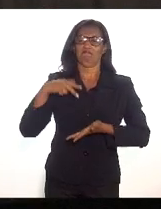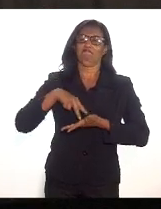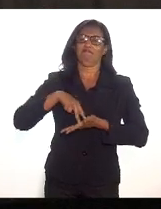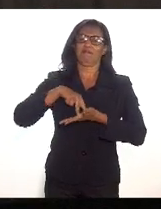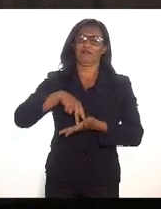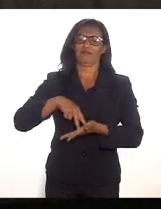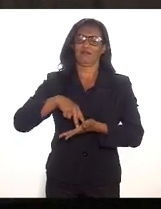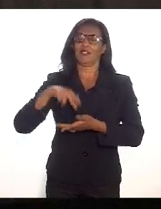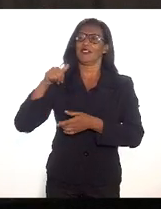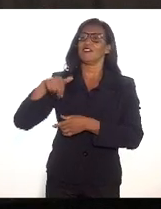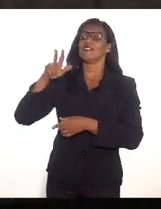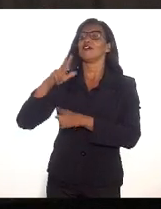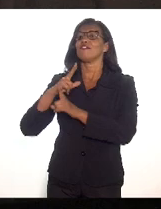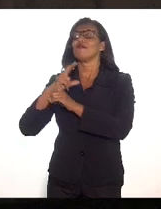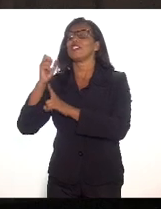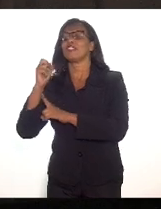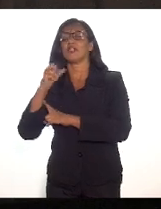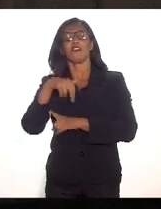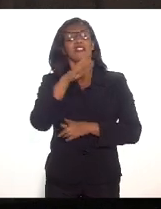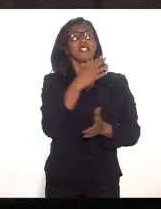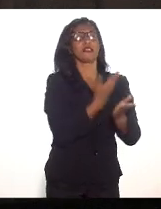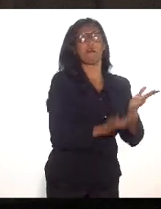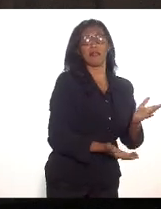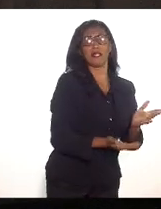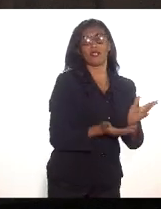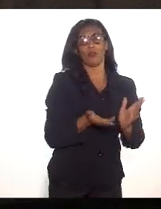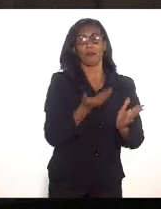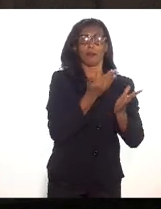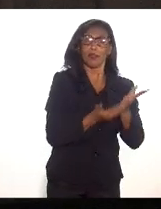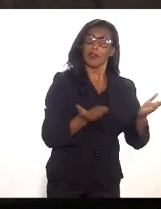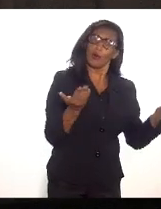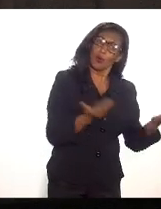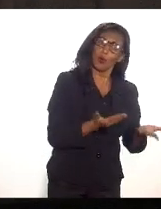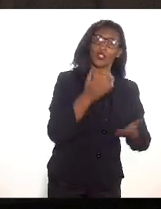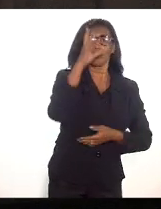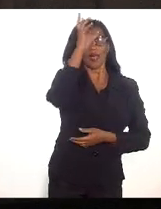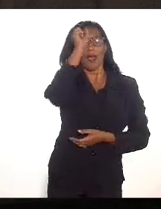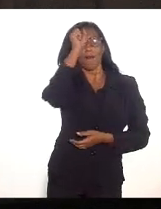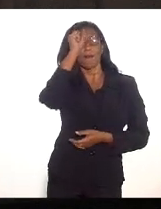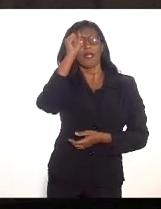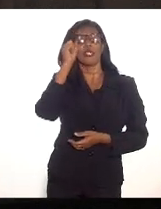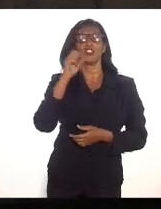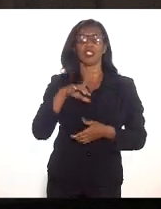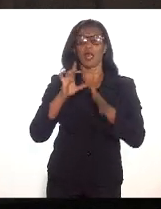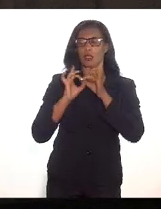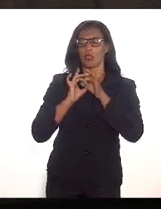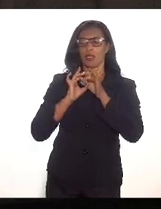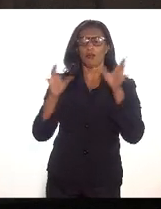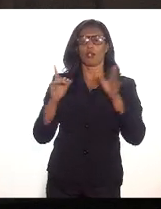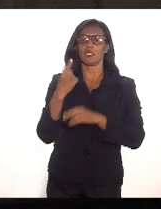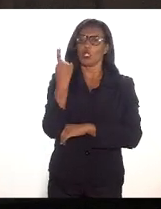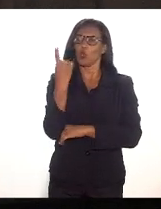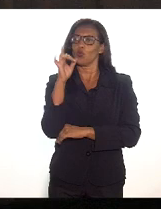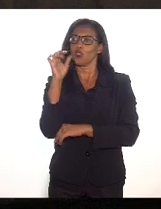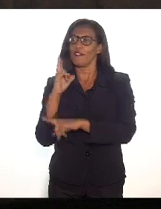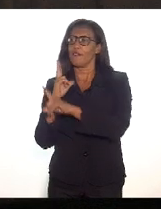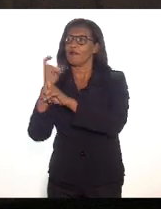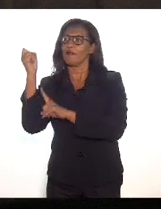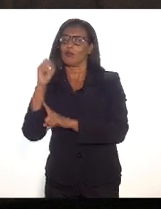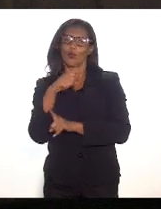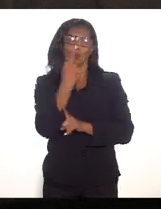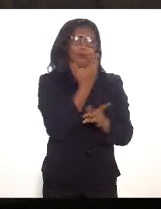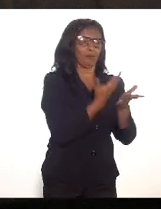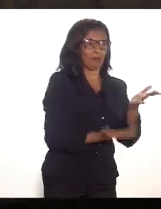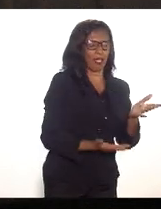Quem saiu vencedor, ótimo. Quem saiu perdedor, perdeu hoje. Aprenda que na democracia um dia se ganha, um dia se perde, e é assim que se